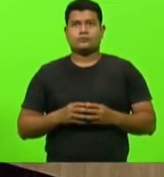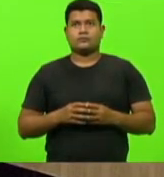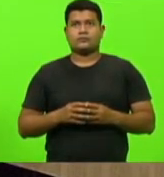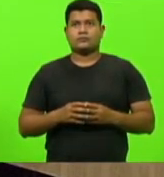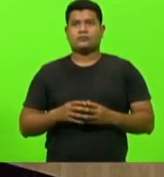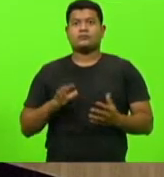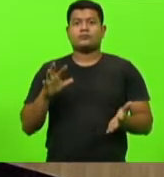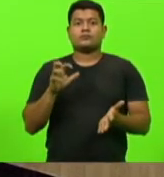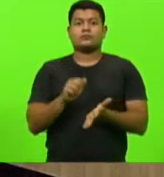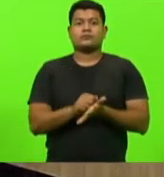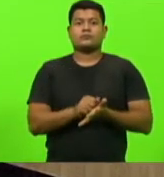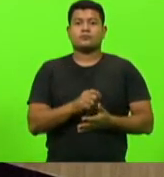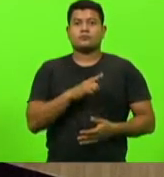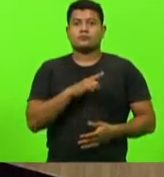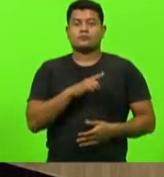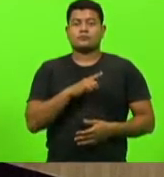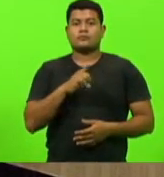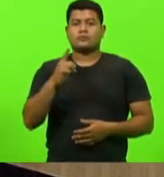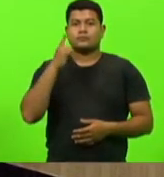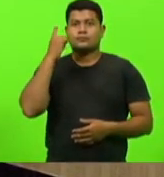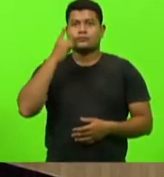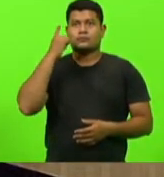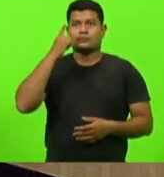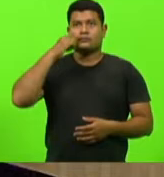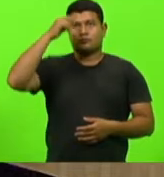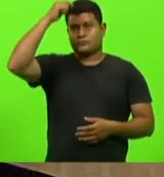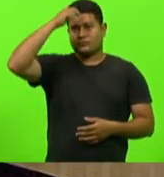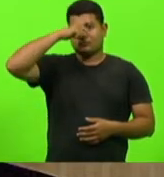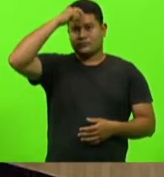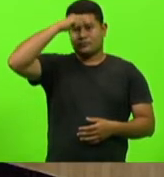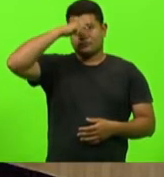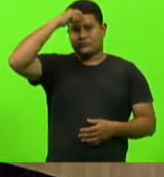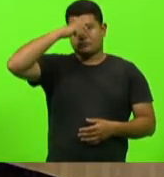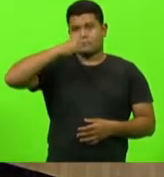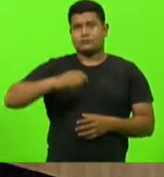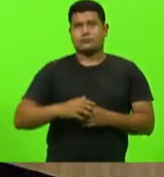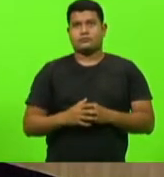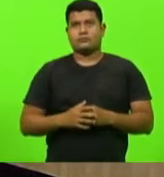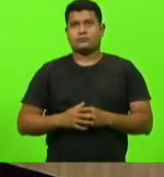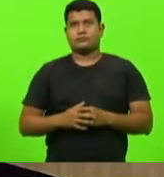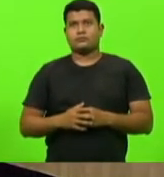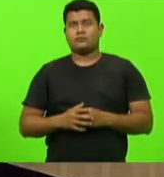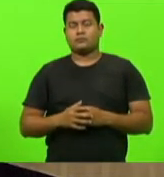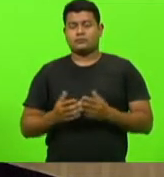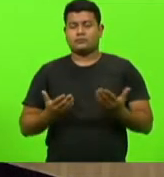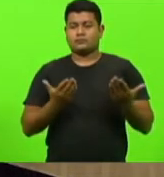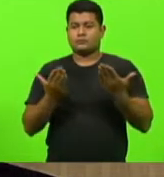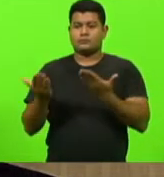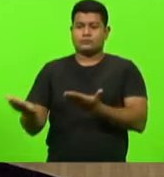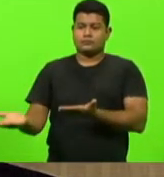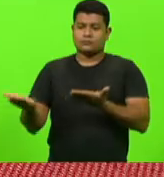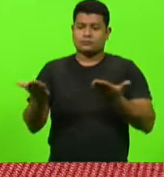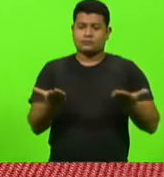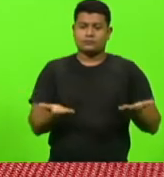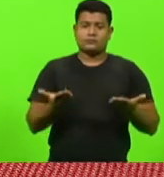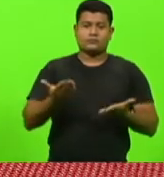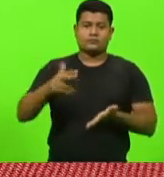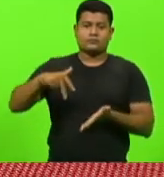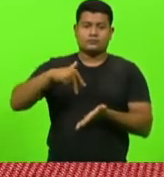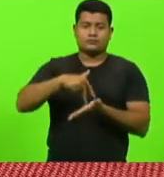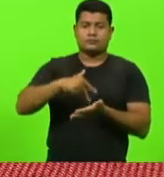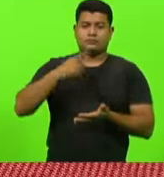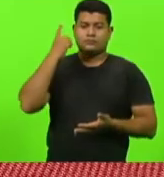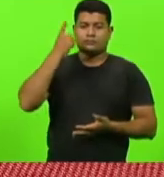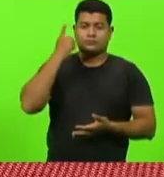Inscrito o deputado Maurício Scudillac, o qual eu concedo a palavra, deputado, por até 10